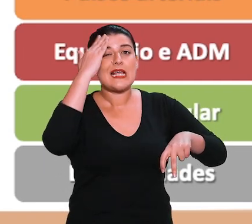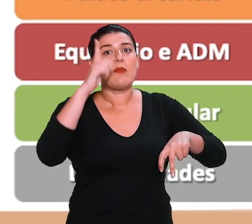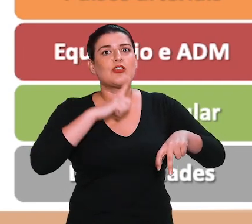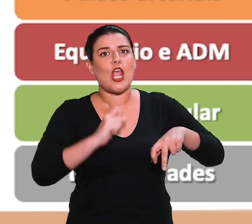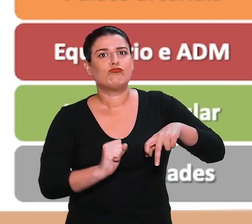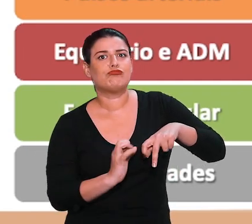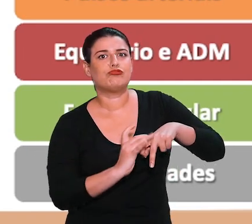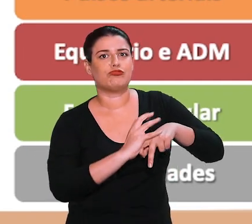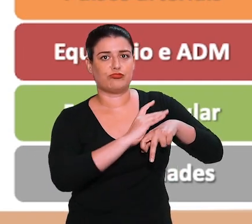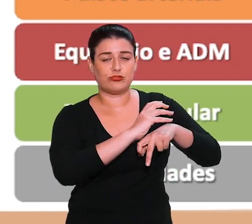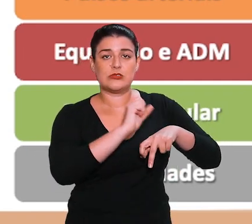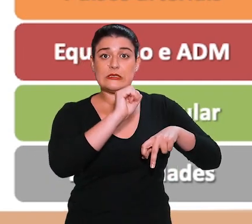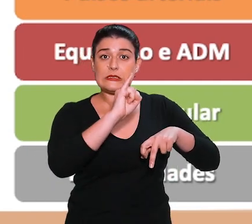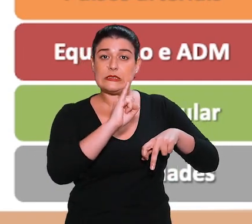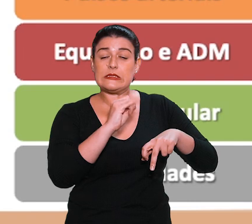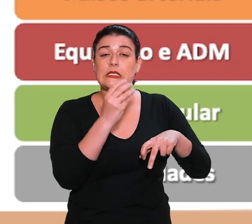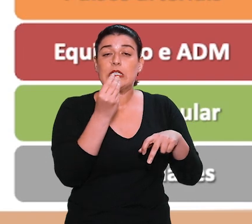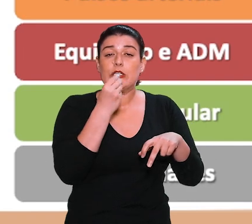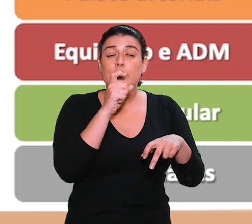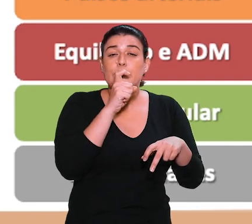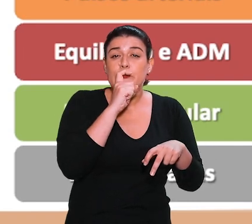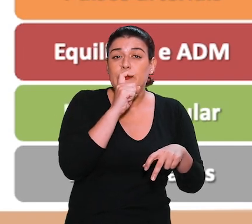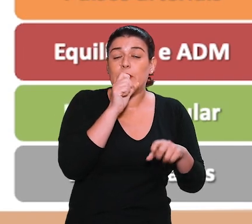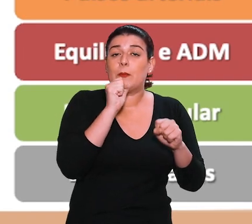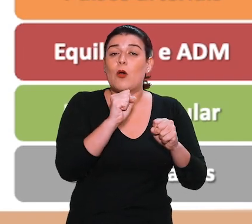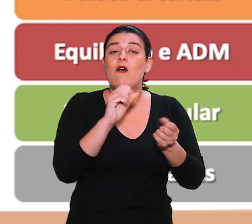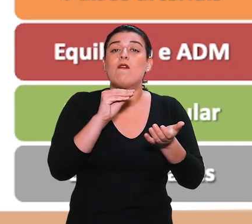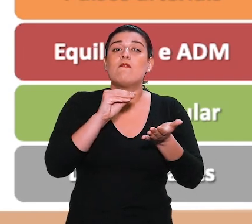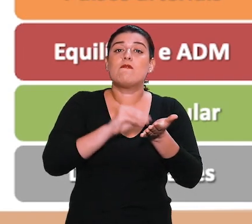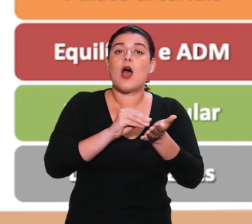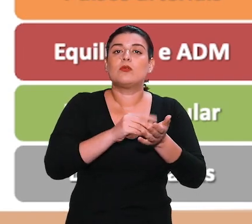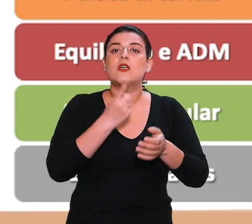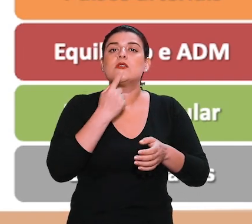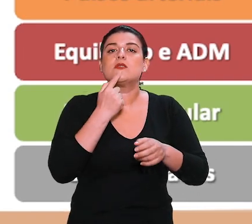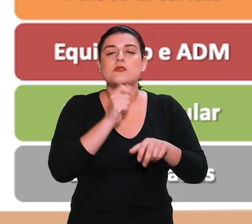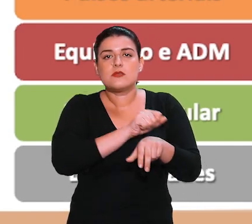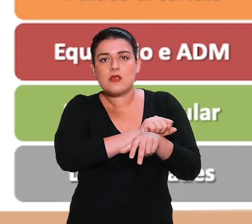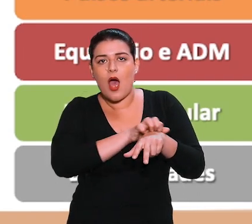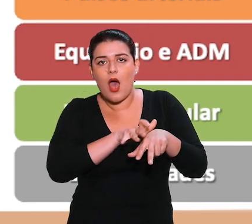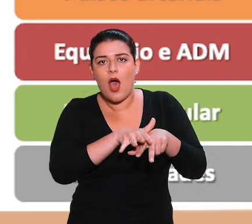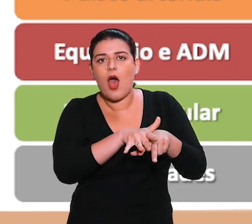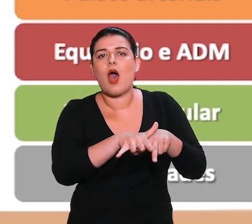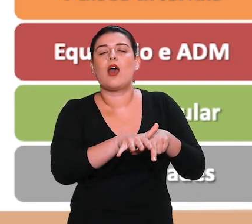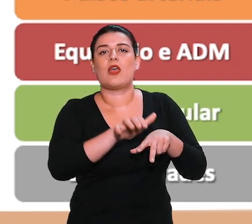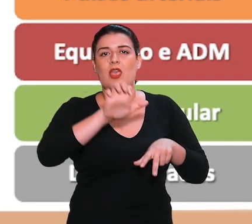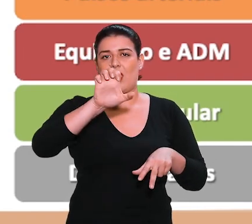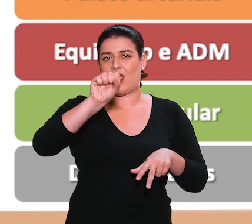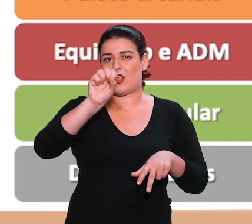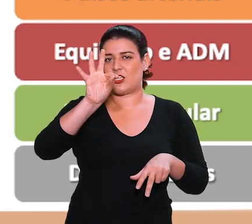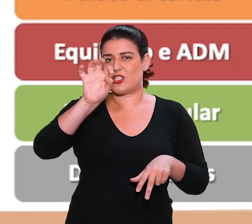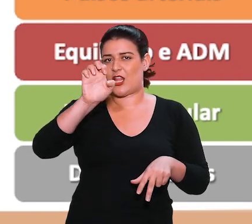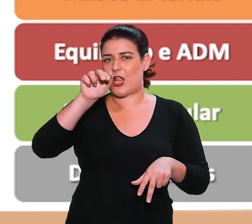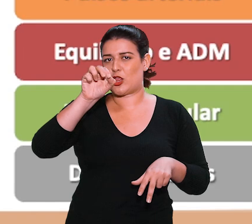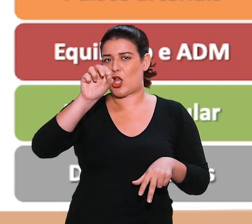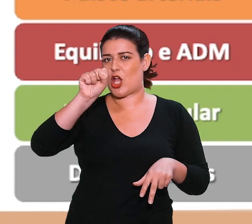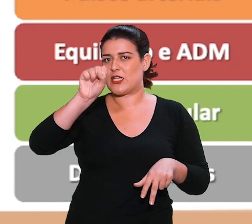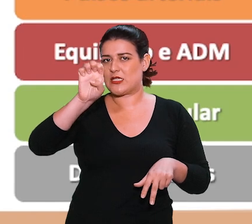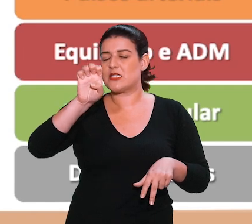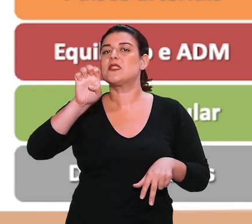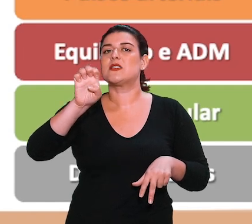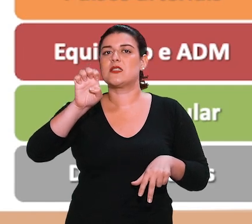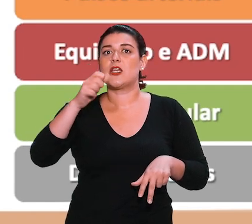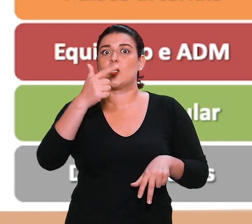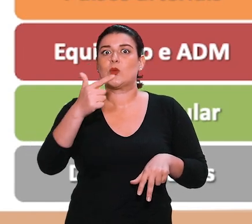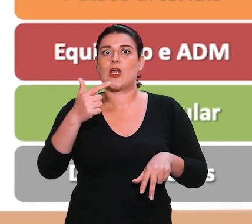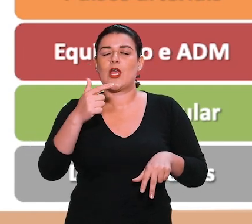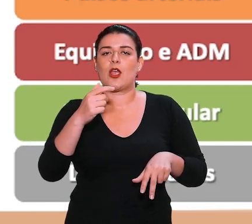curso. Se ela está diminuída, pode indicar algum tipo de estenose em vaso que leva a baixa